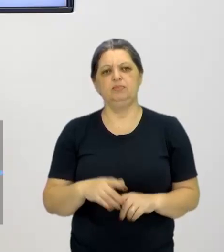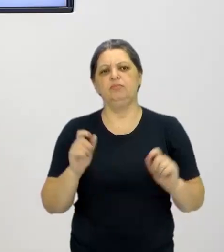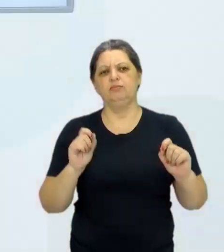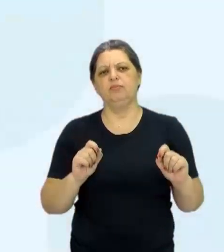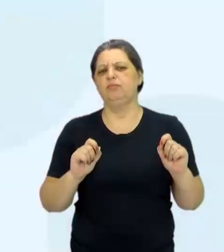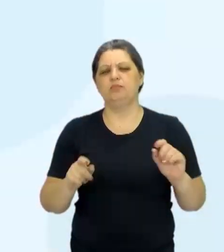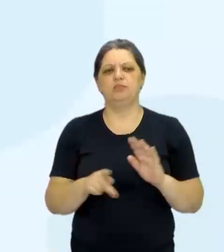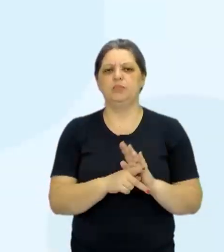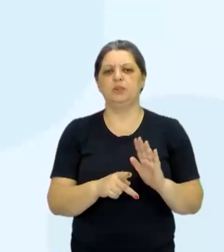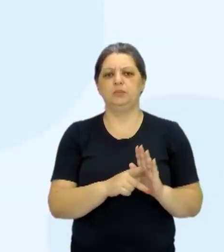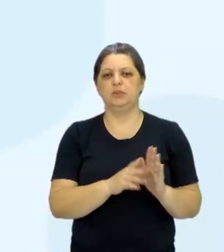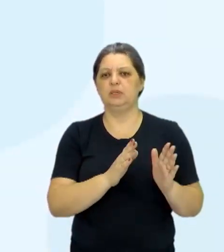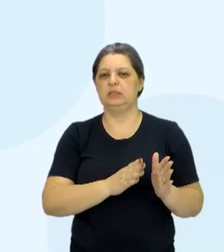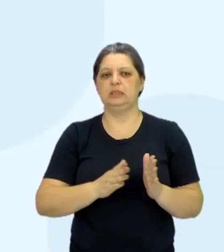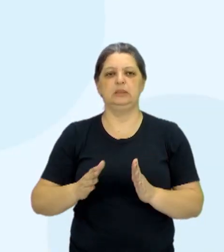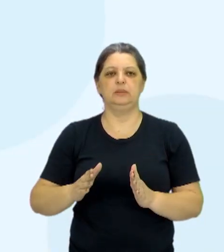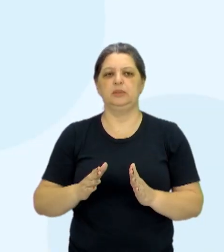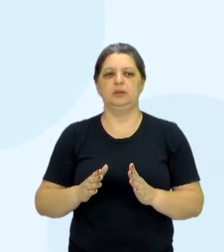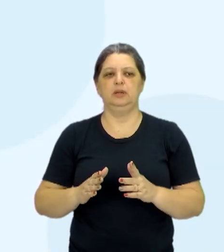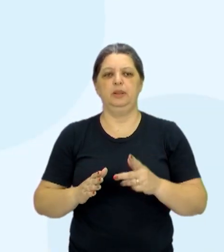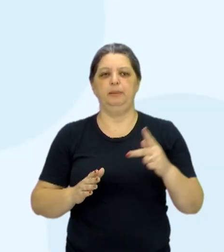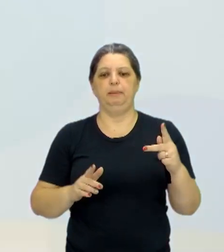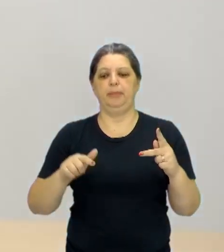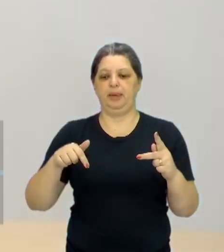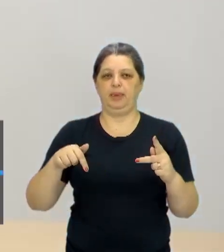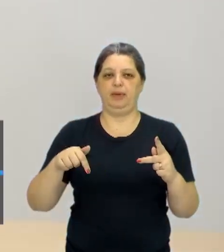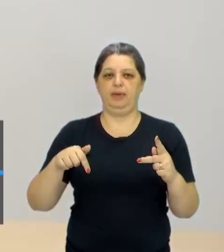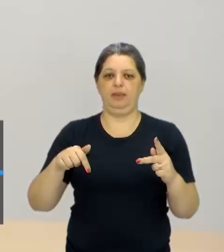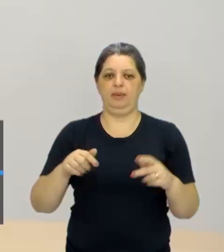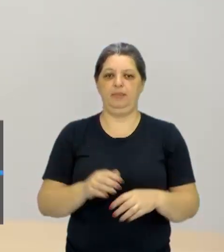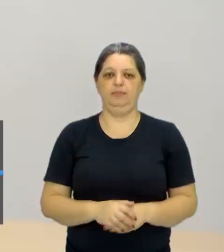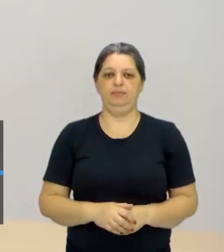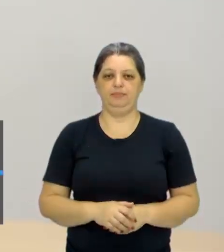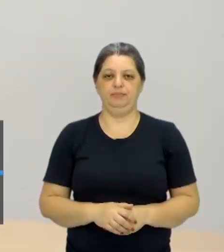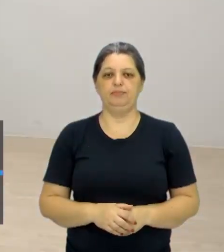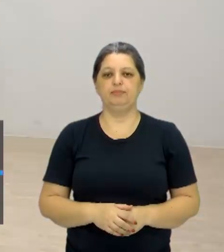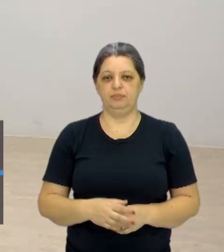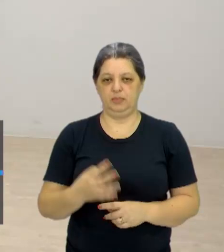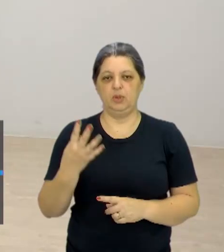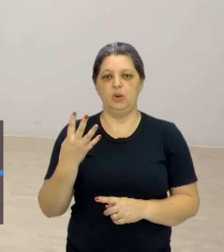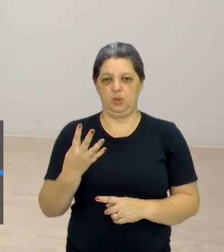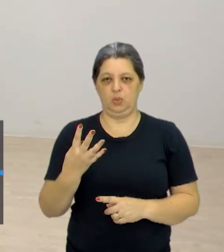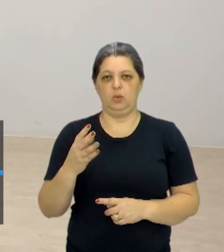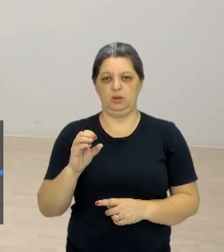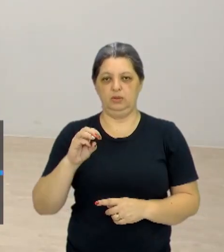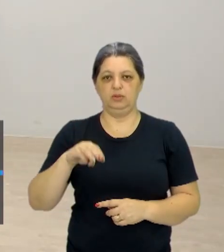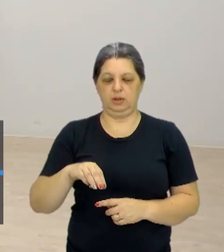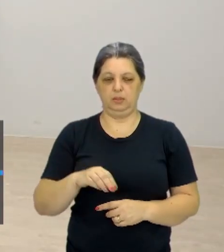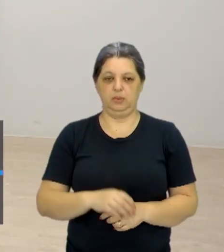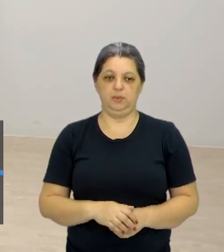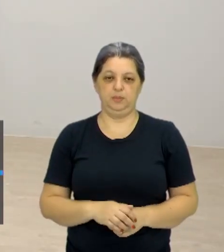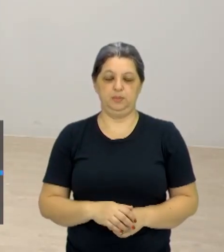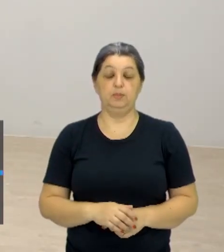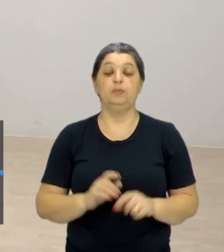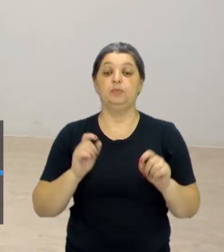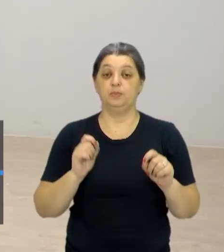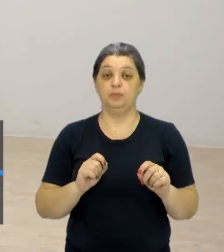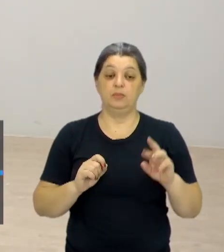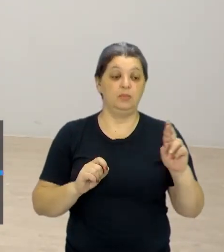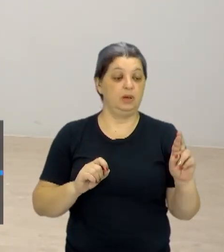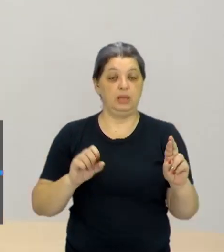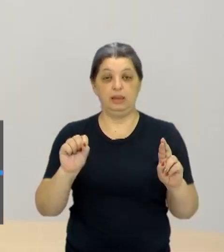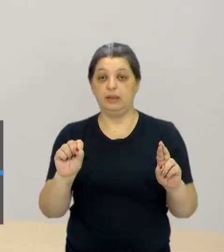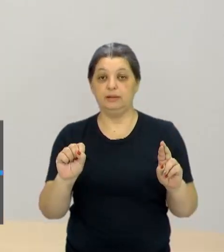o segmento PQ? Segmento PQ vale 4 centímetros. 4 centímetros. E quanto vale o